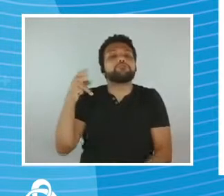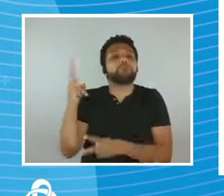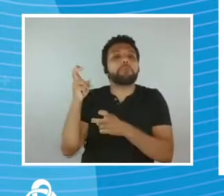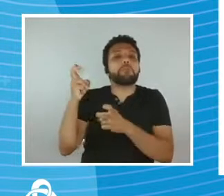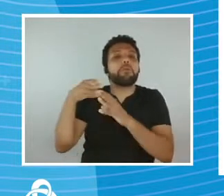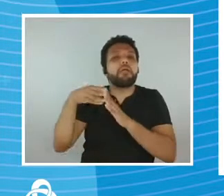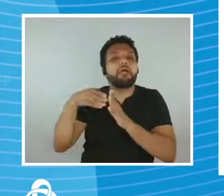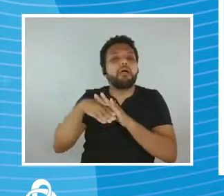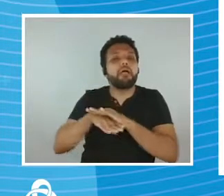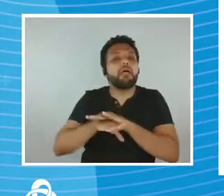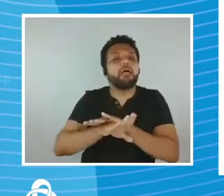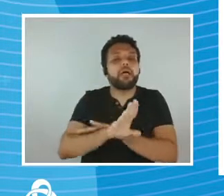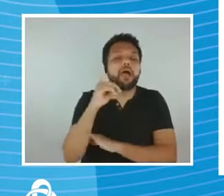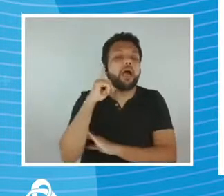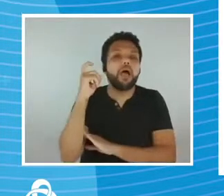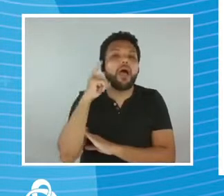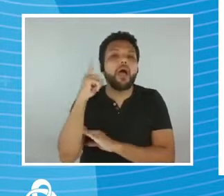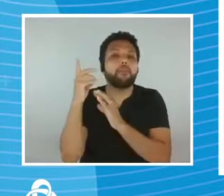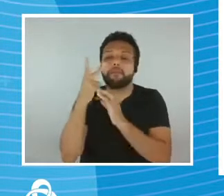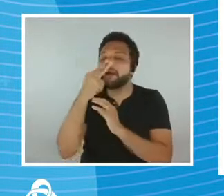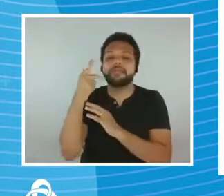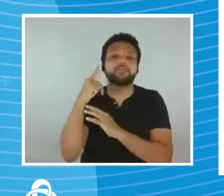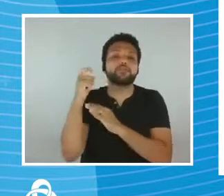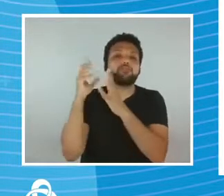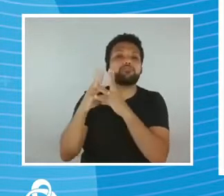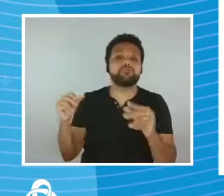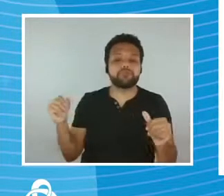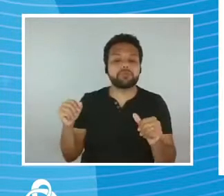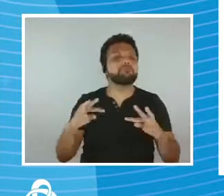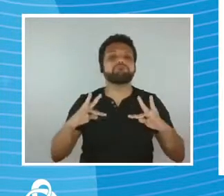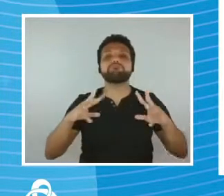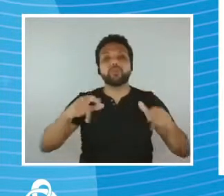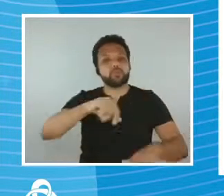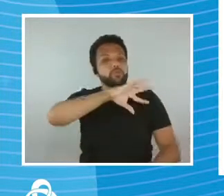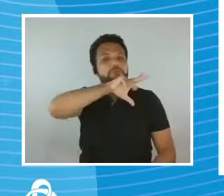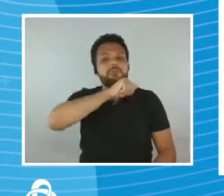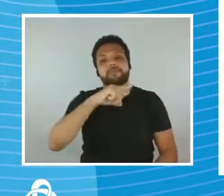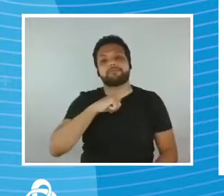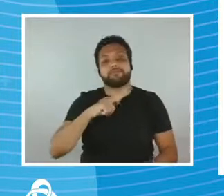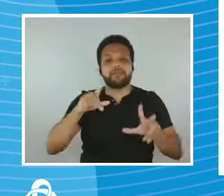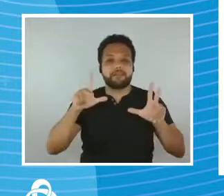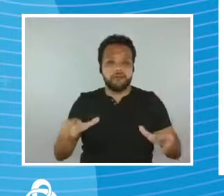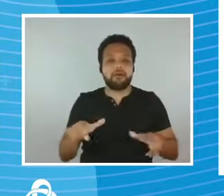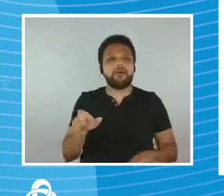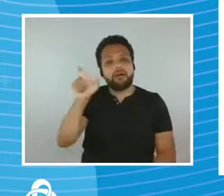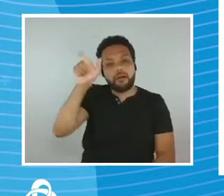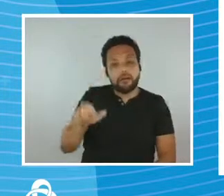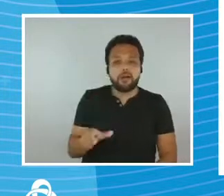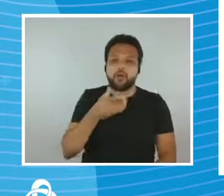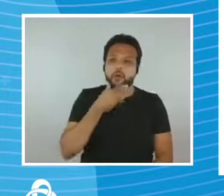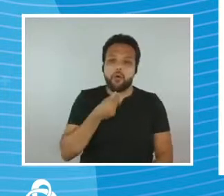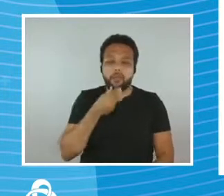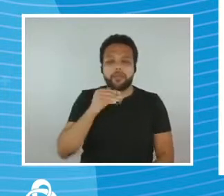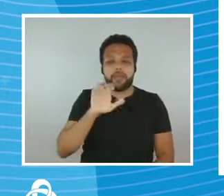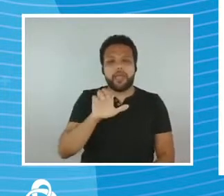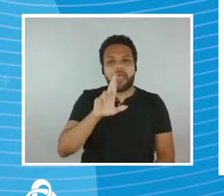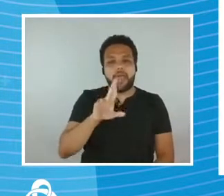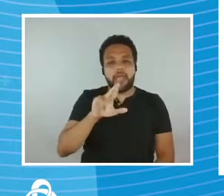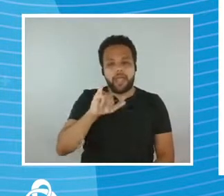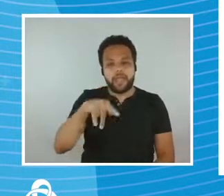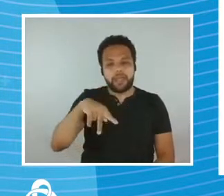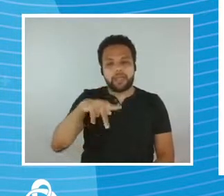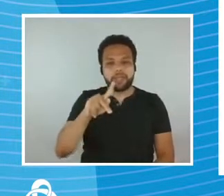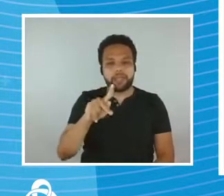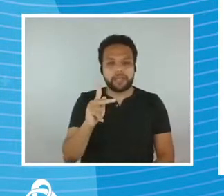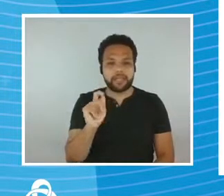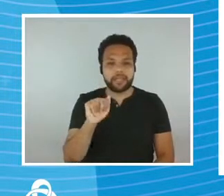animais têm isso, foi estudado por esse cidadão aqui, chamado Eric Kandel, em Nova York, que ganhou